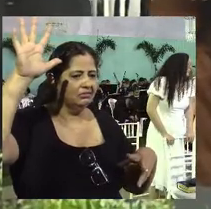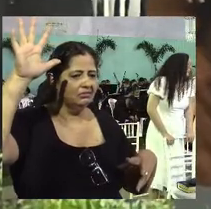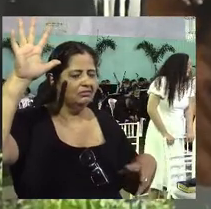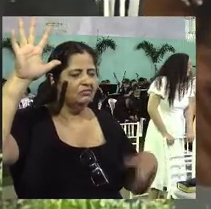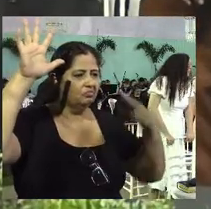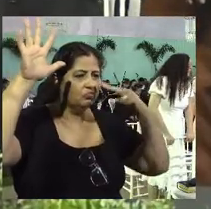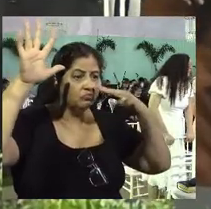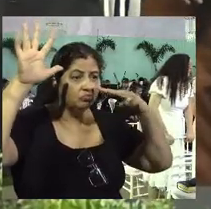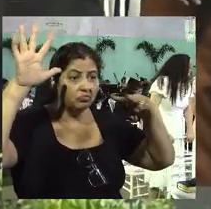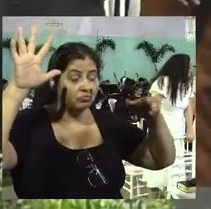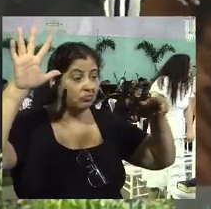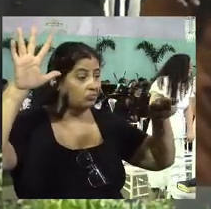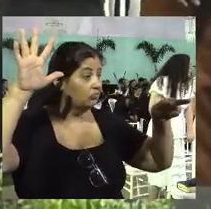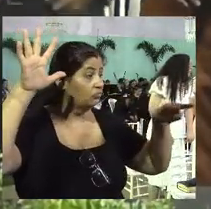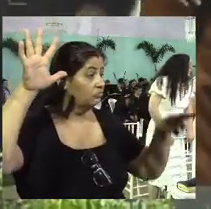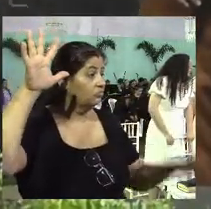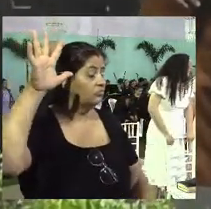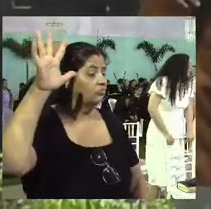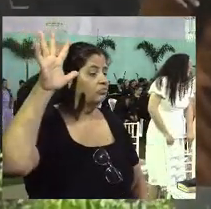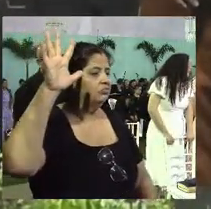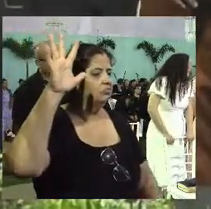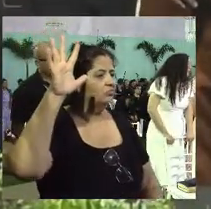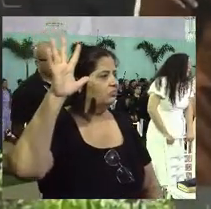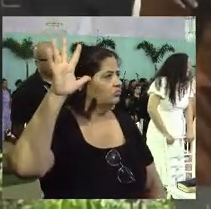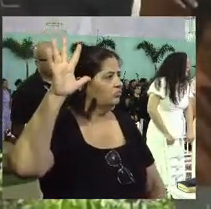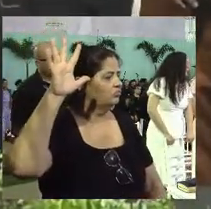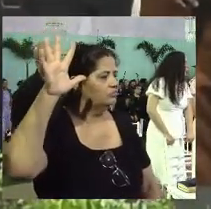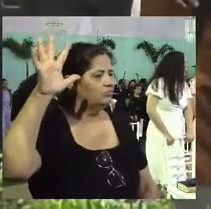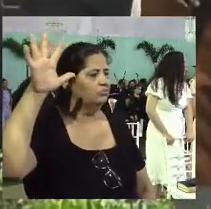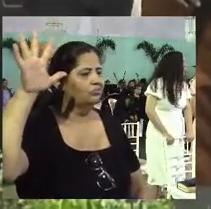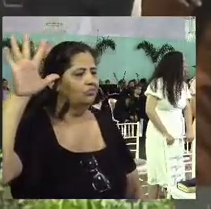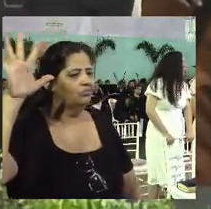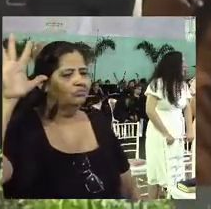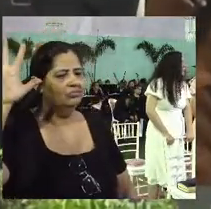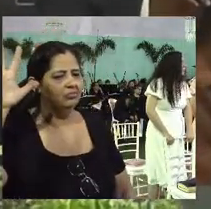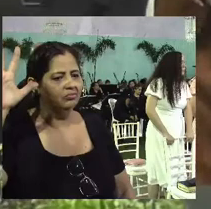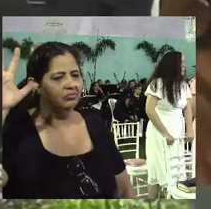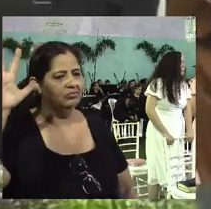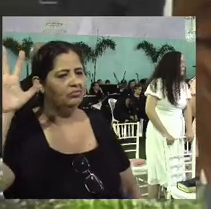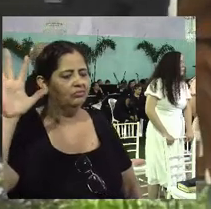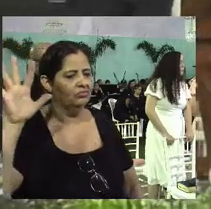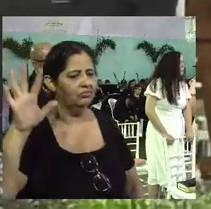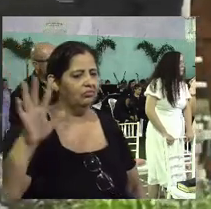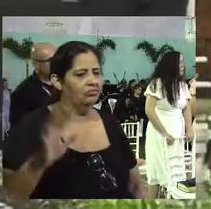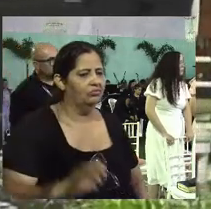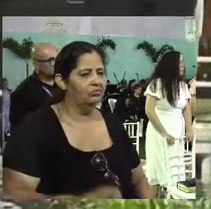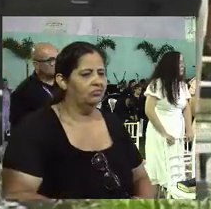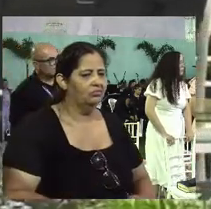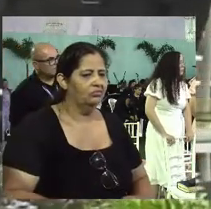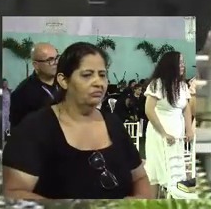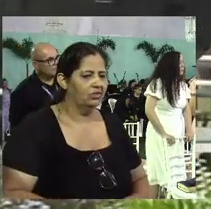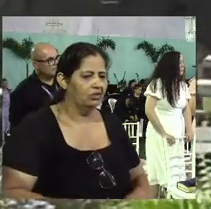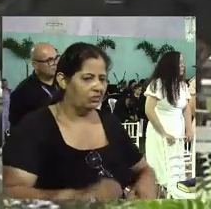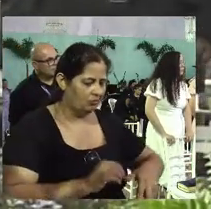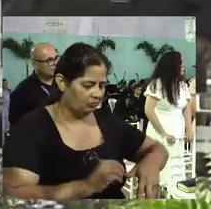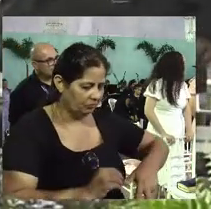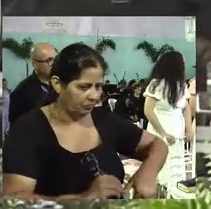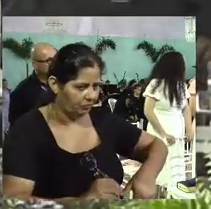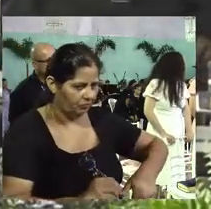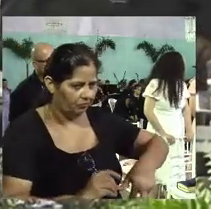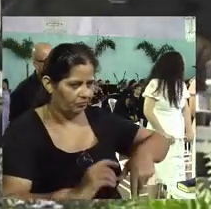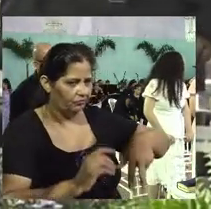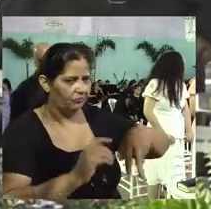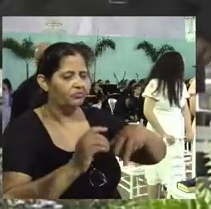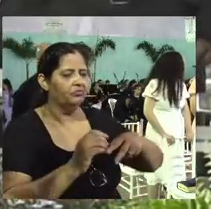abriu aqui esse lado aqui ó tem uma da que tem irmão que vai lhe ajudar a subir vem me dar um abraço aqui por favor